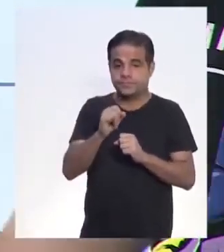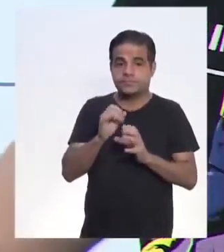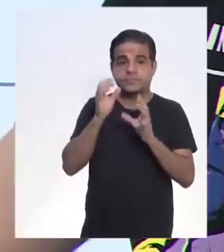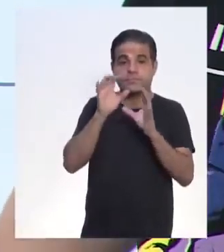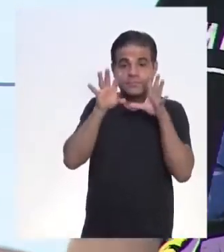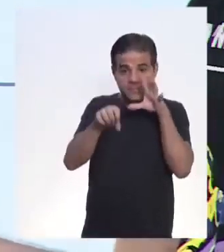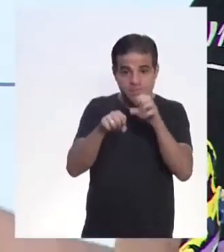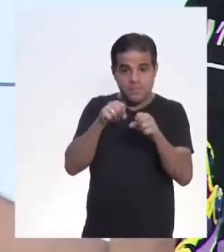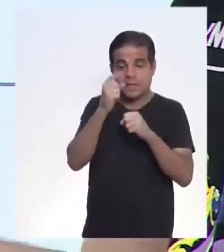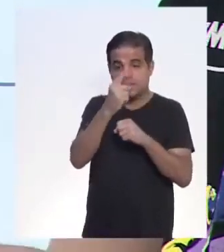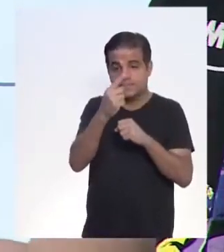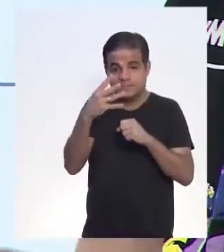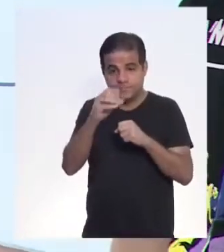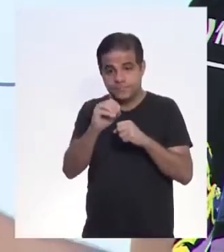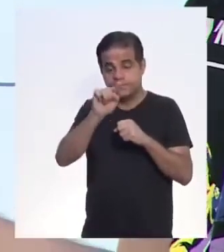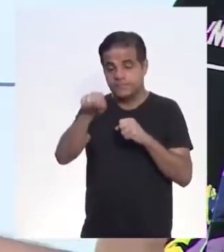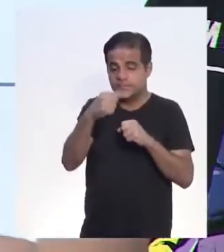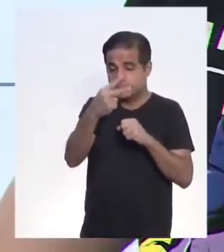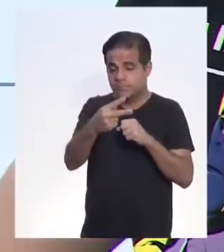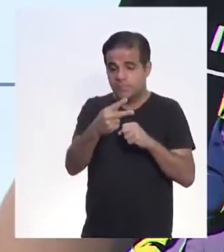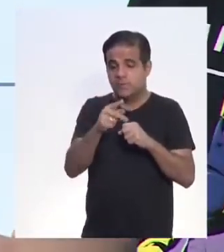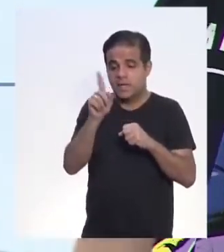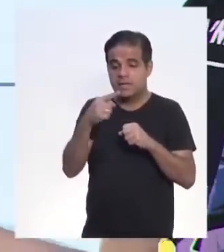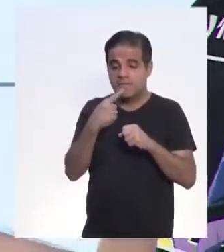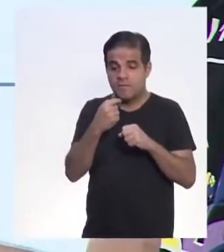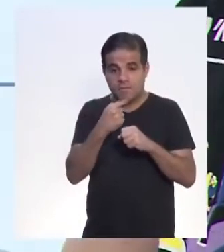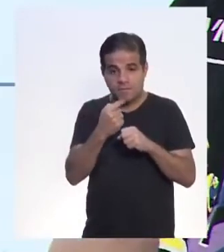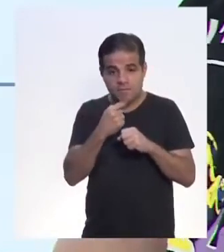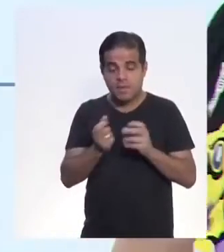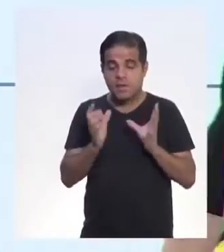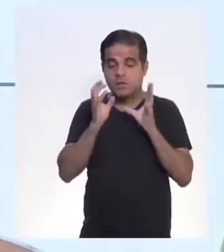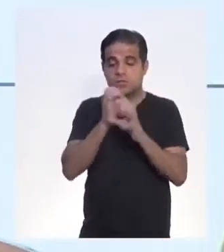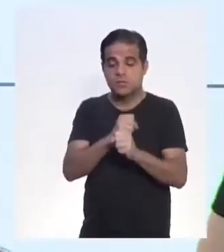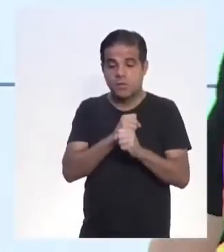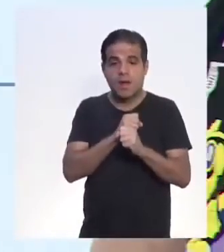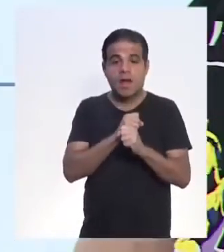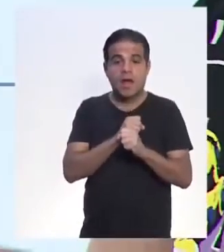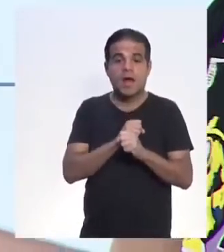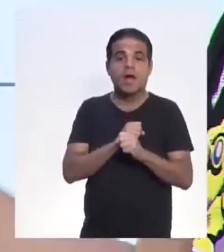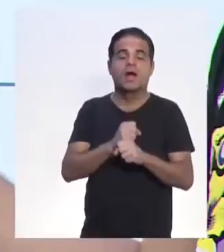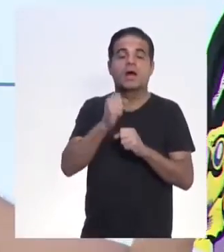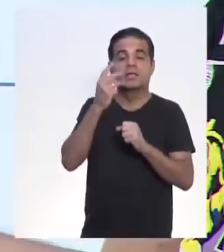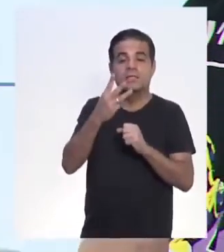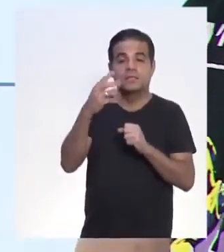eu pegar 140,2, que é esse em vermelho, e somar com